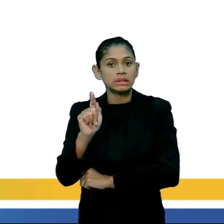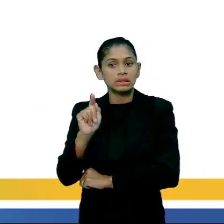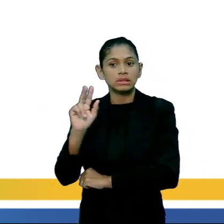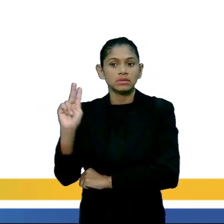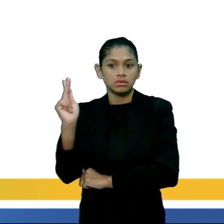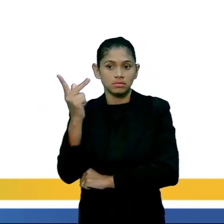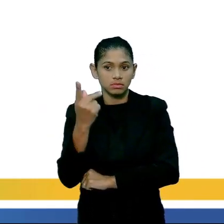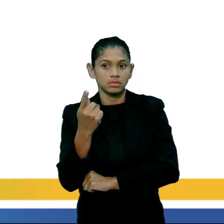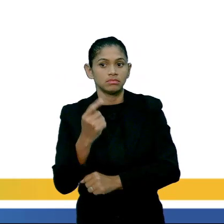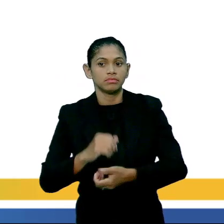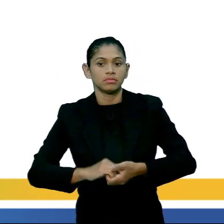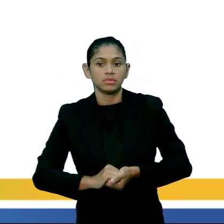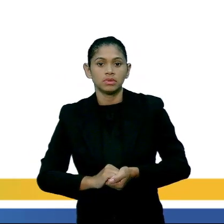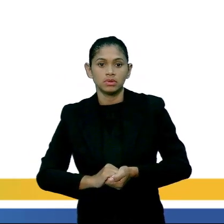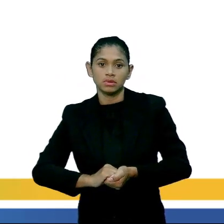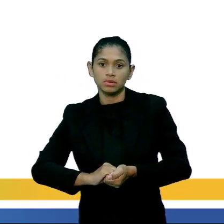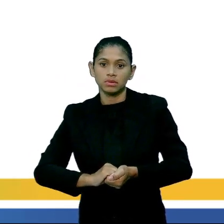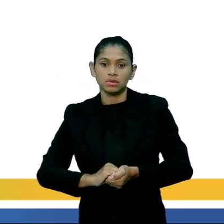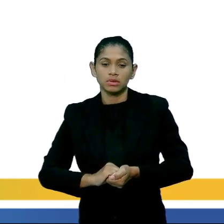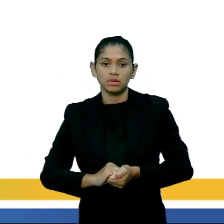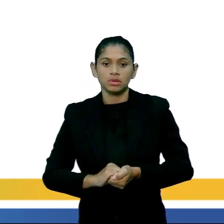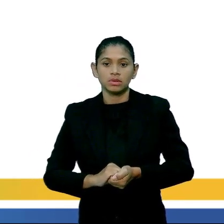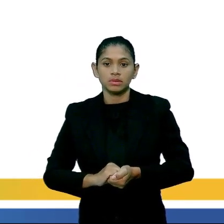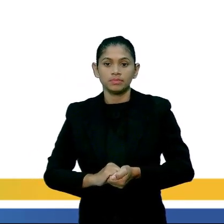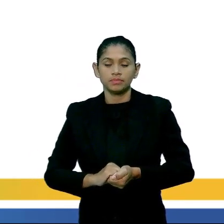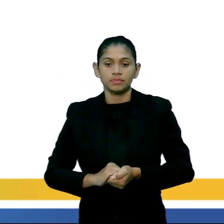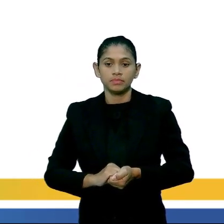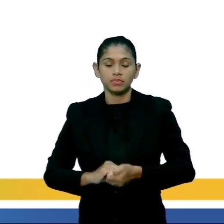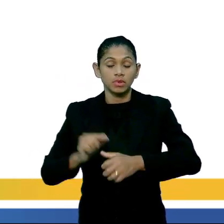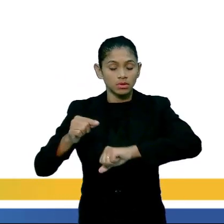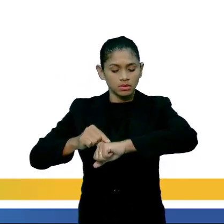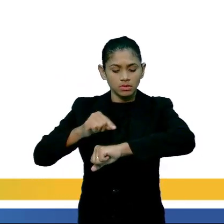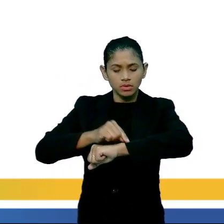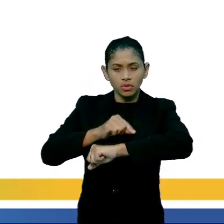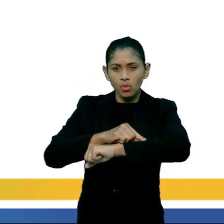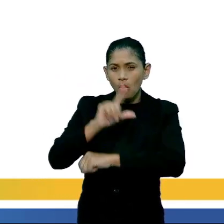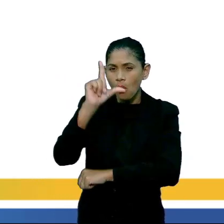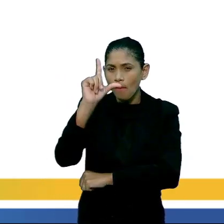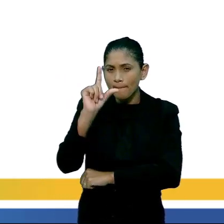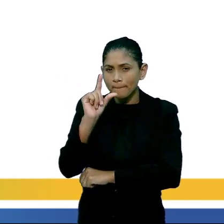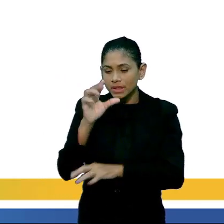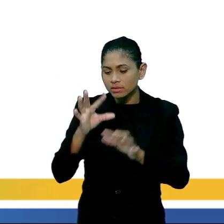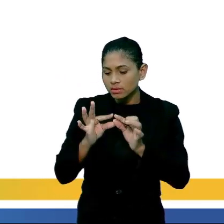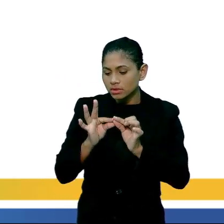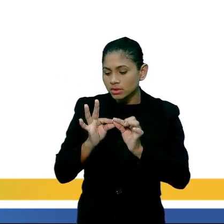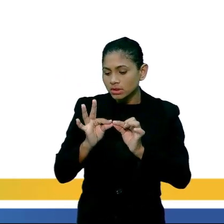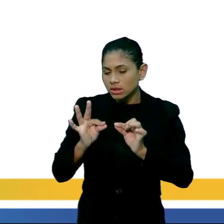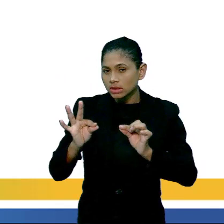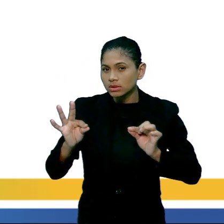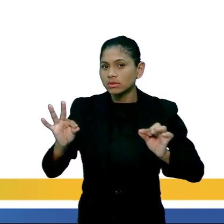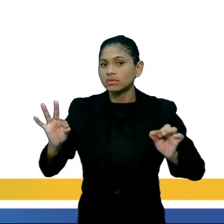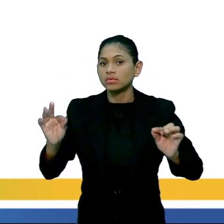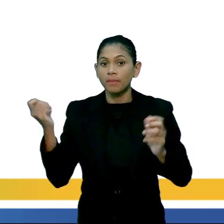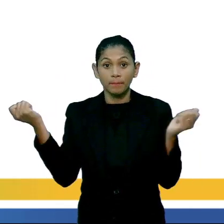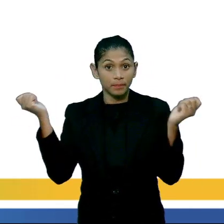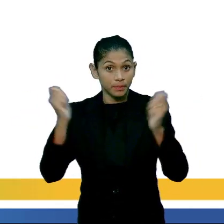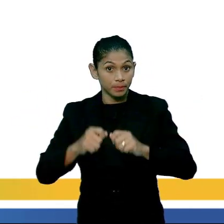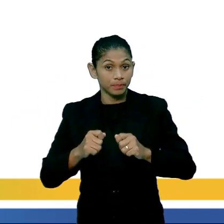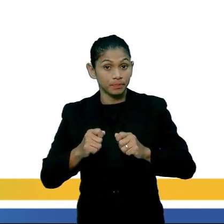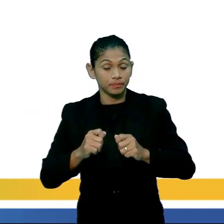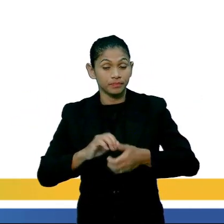na aresta EH e fazendo o menor percurso possível pelas faces do